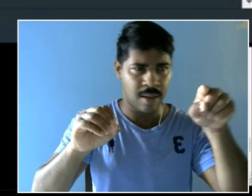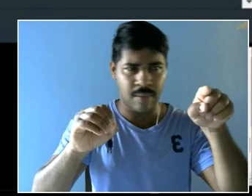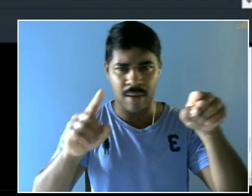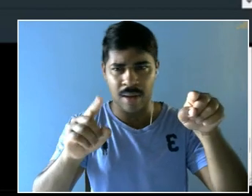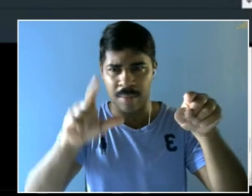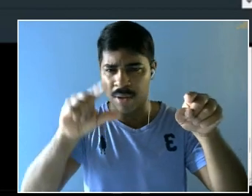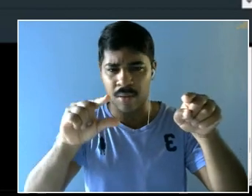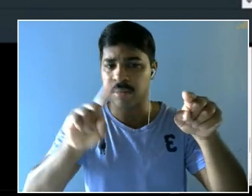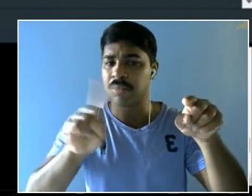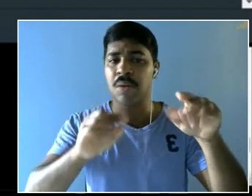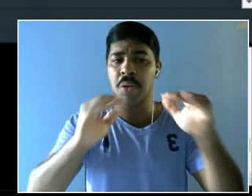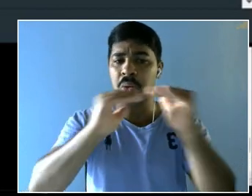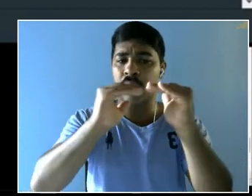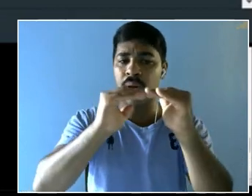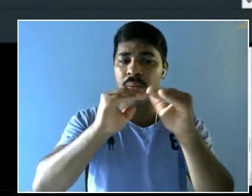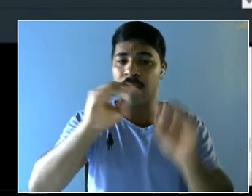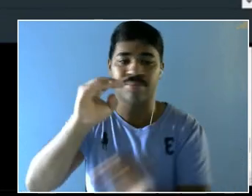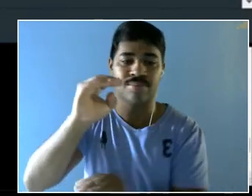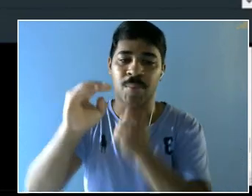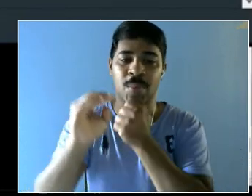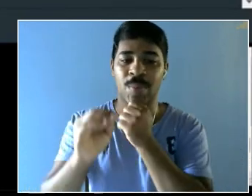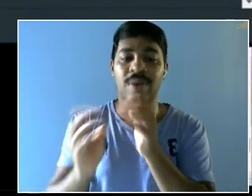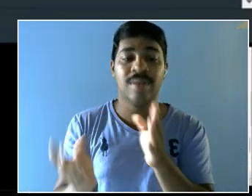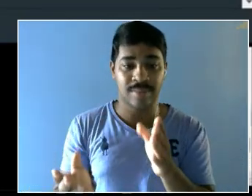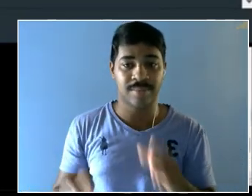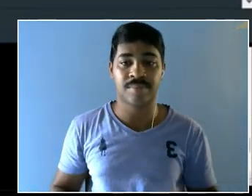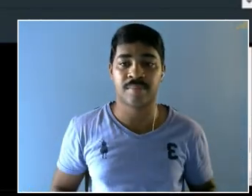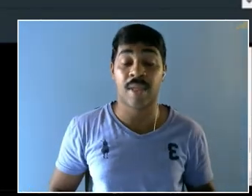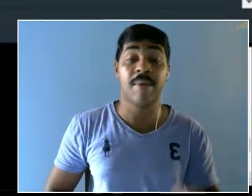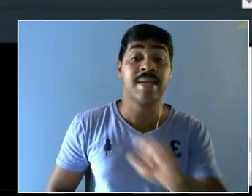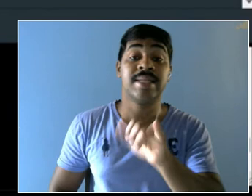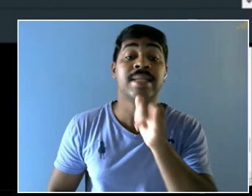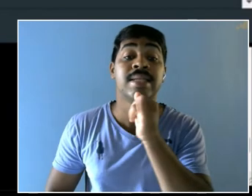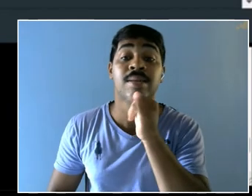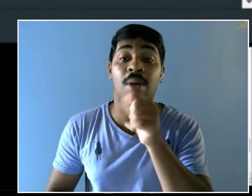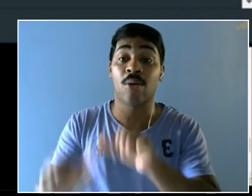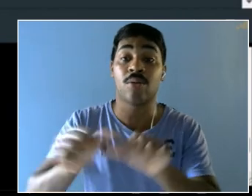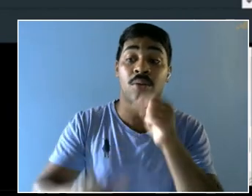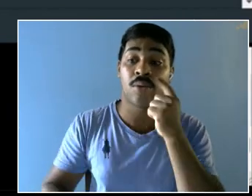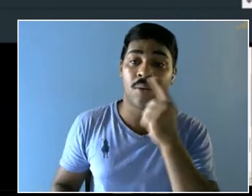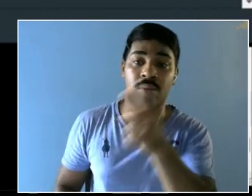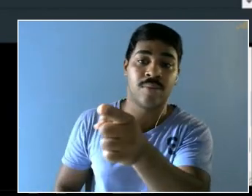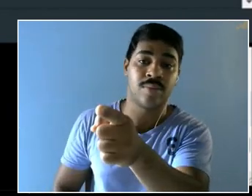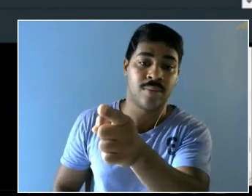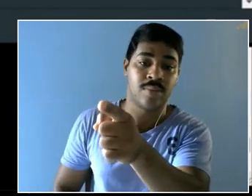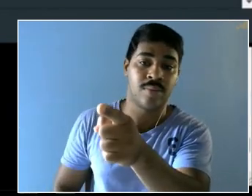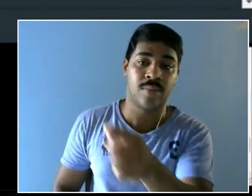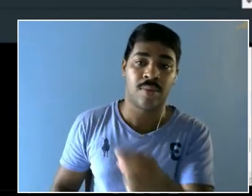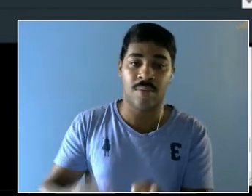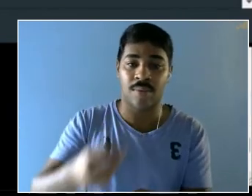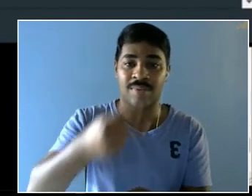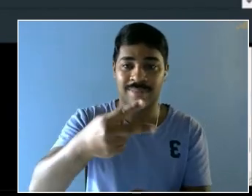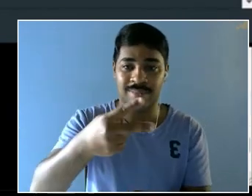aqui menor ou igual. Porque o menor ou igual aceita quando isso daqui é igual àquilo lá. Então, quando é igual,